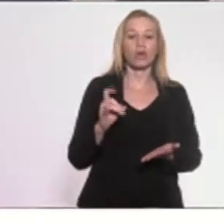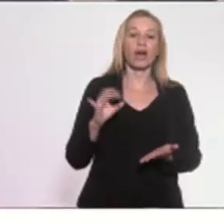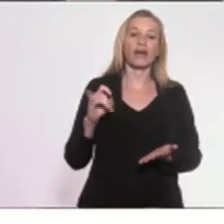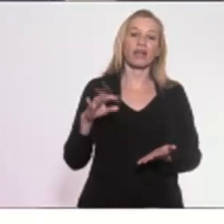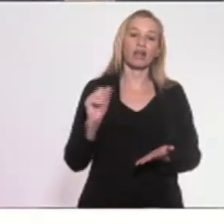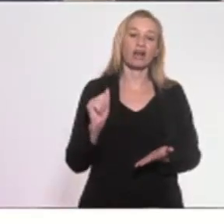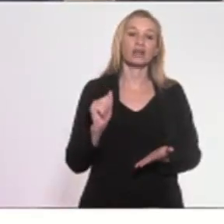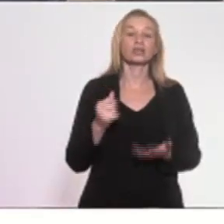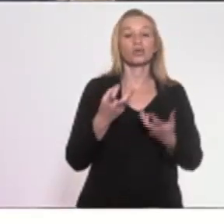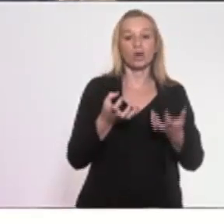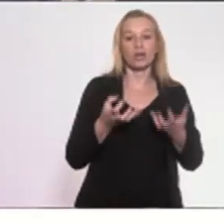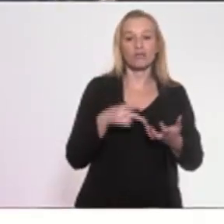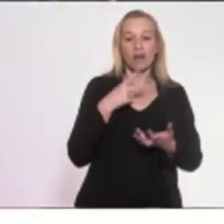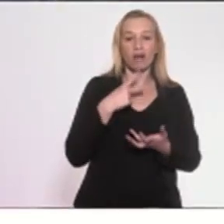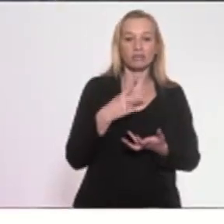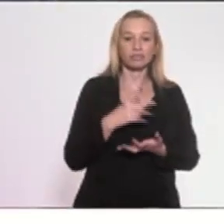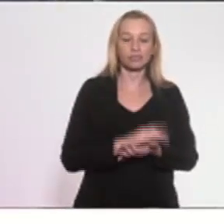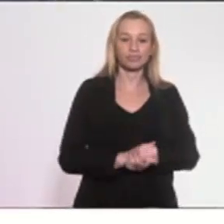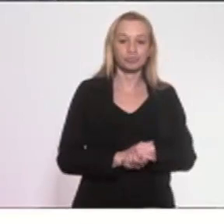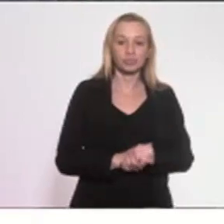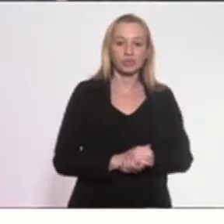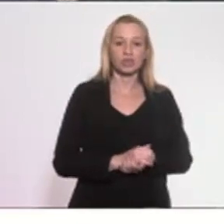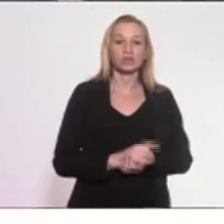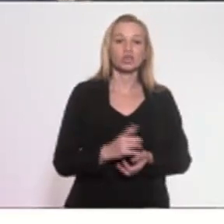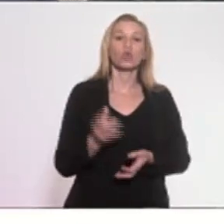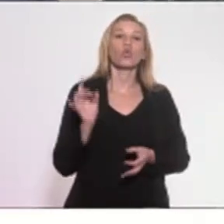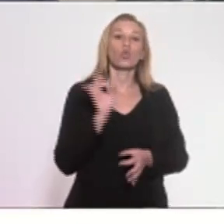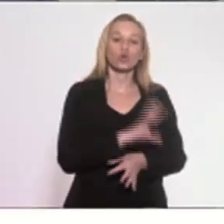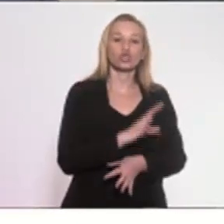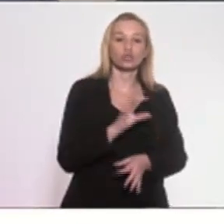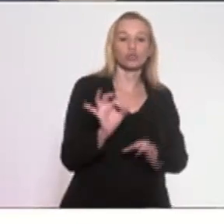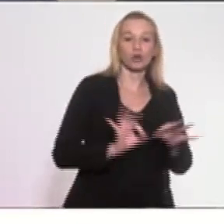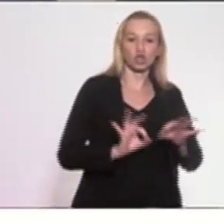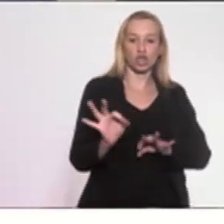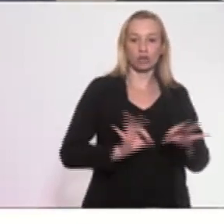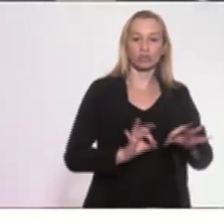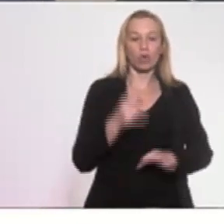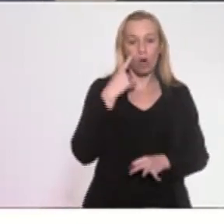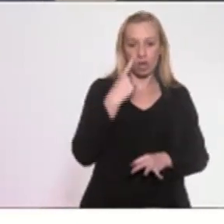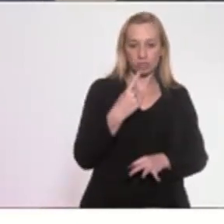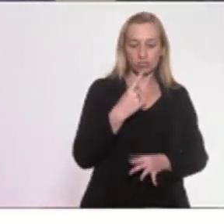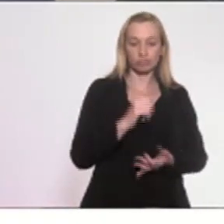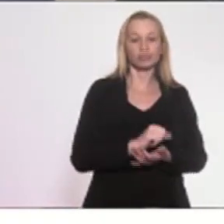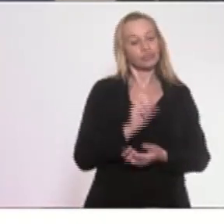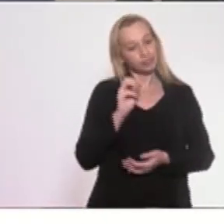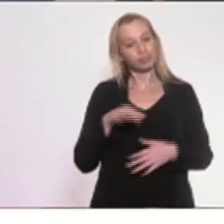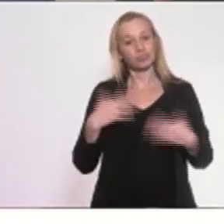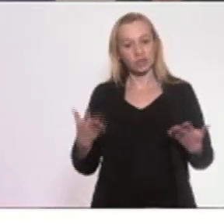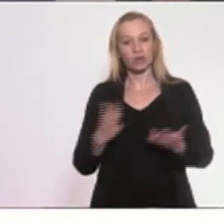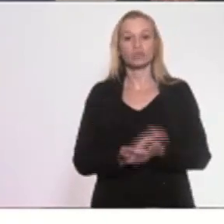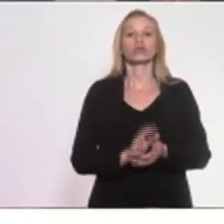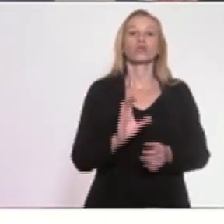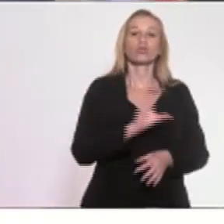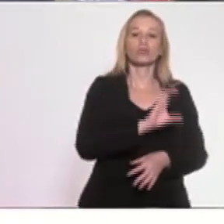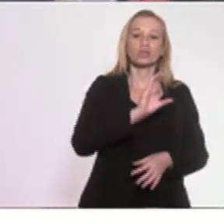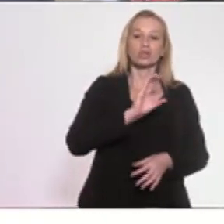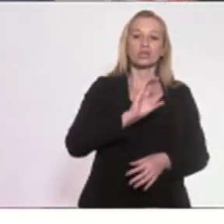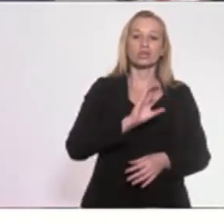seguinte. A priori... Nós estamos no último projeto. Colhendo os pareceres. Então. Parecer da Constituição de Justiça, senhor